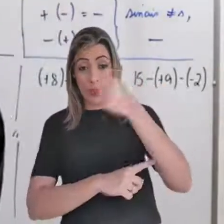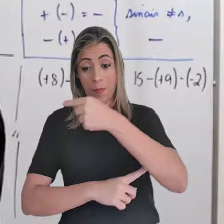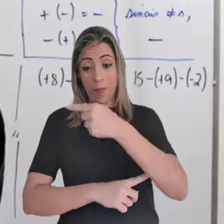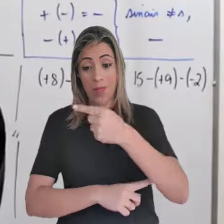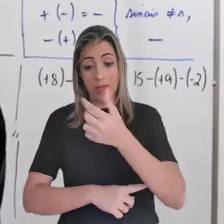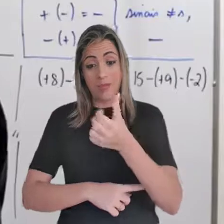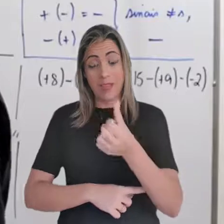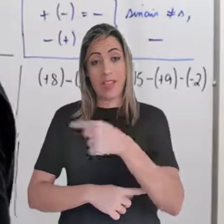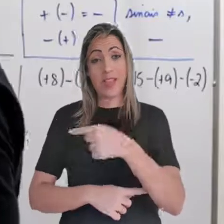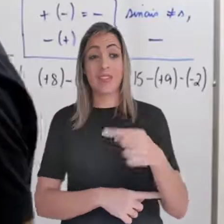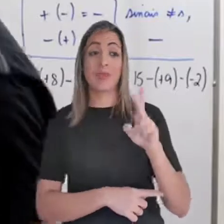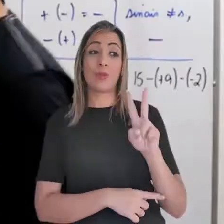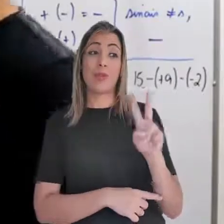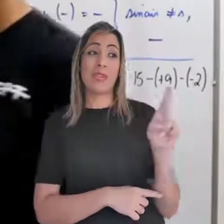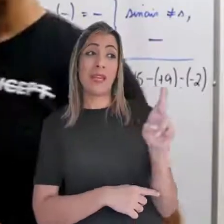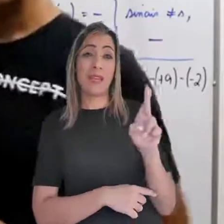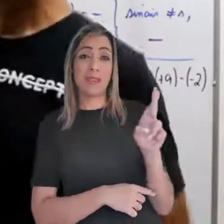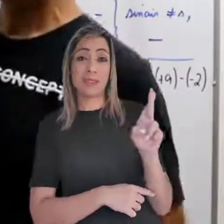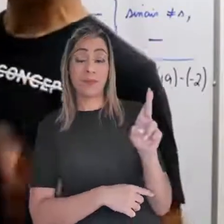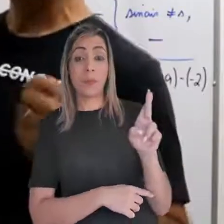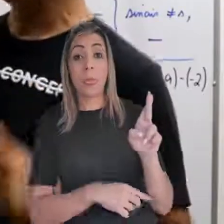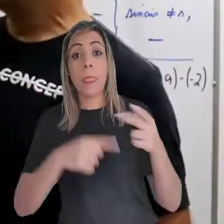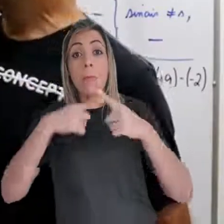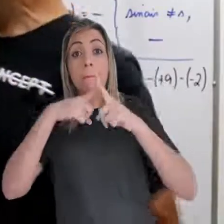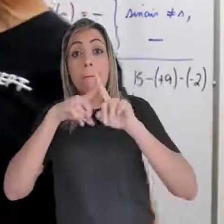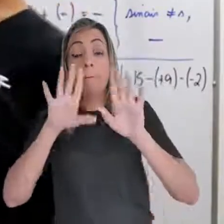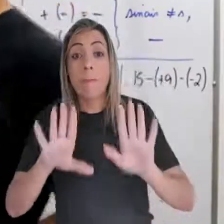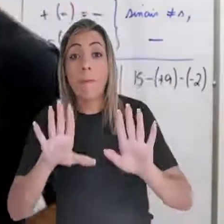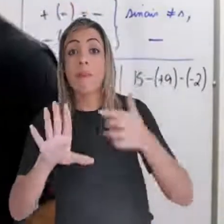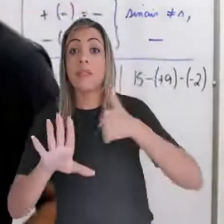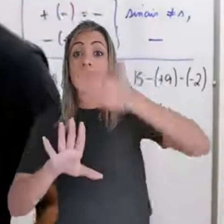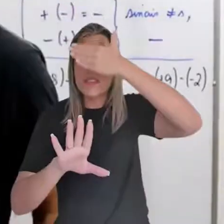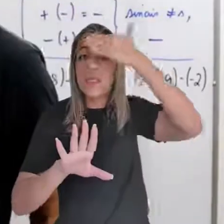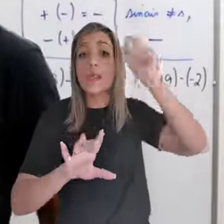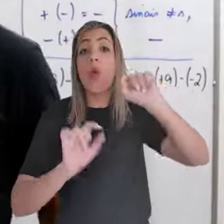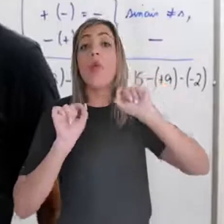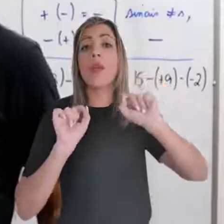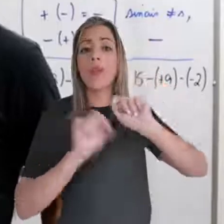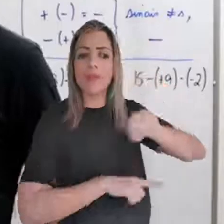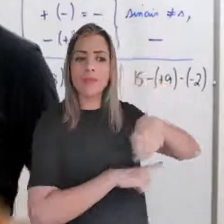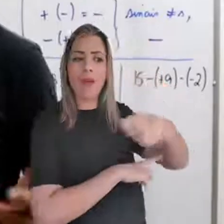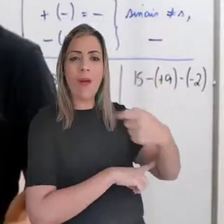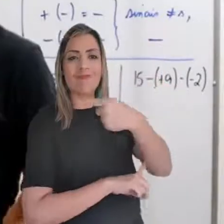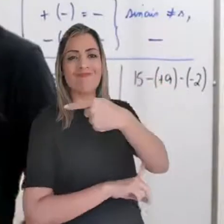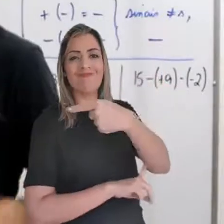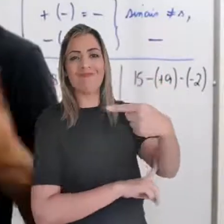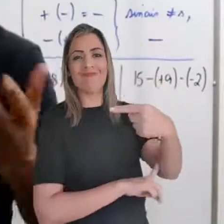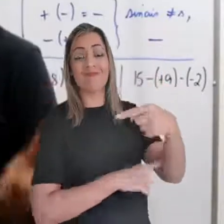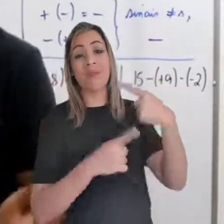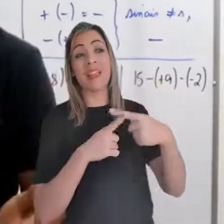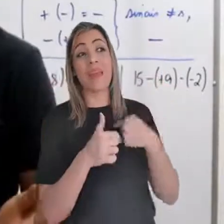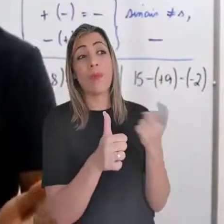8 menos 6, que dá 2. E não posso esquecer do sinal de negativo, porque eu